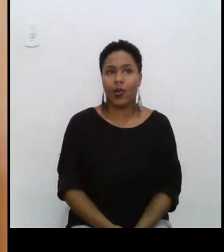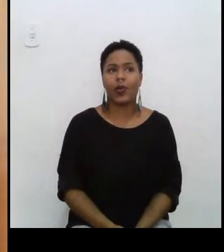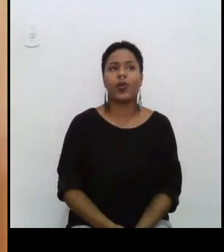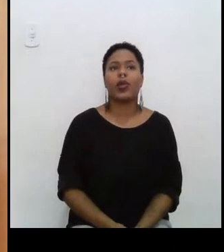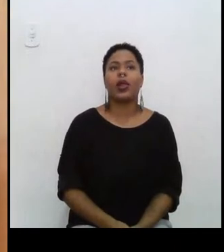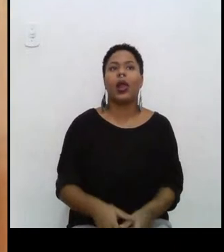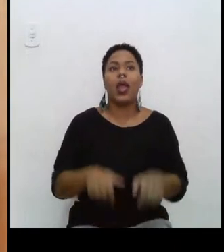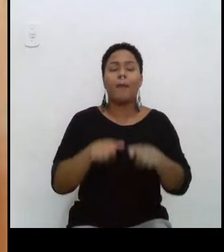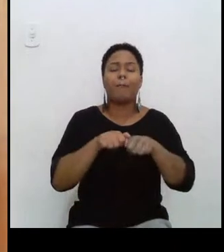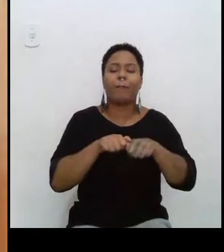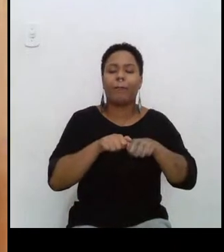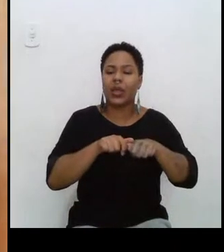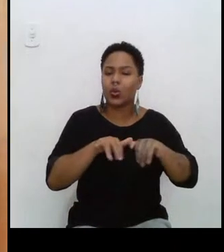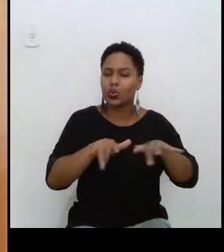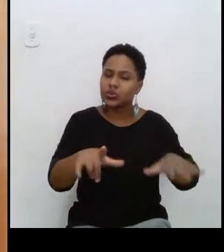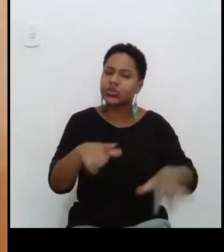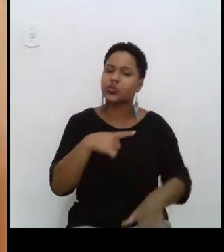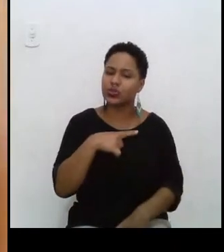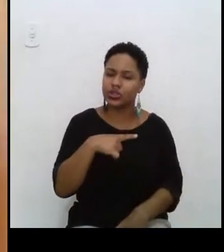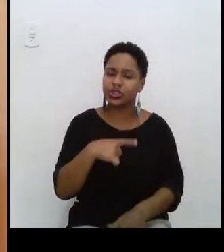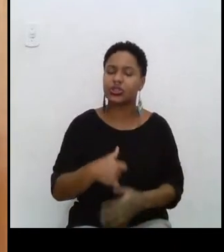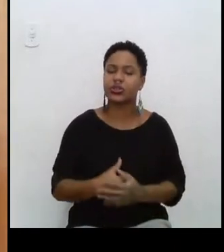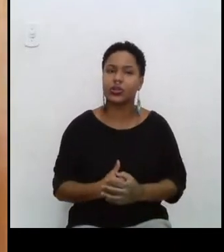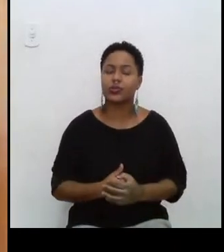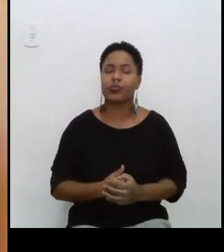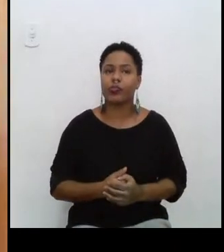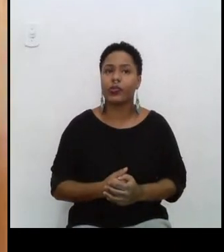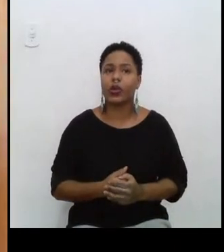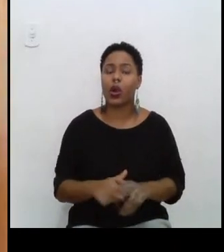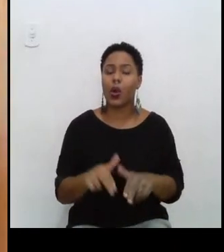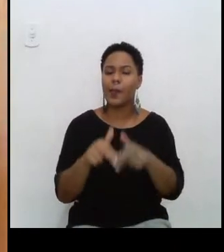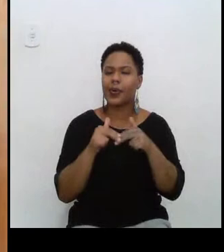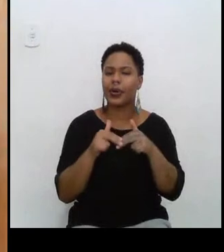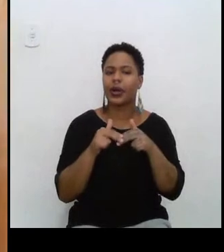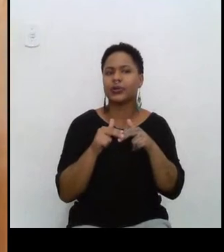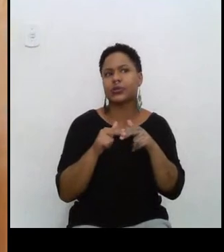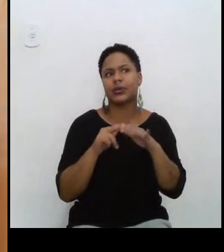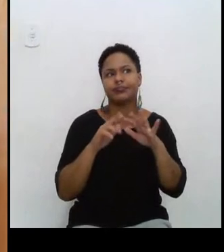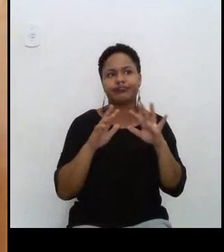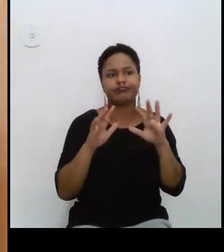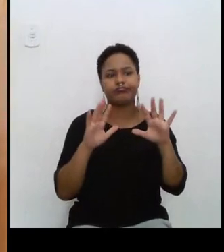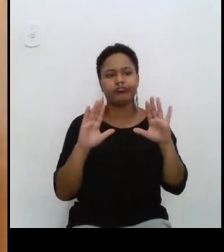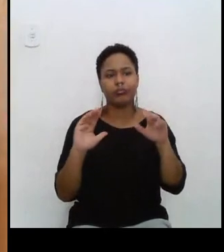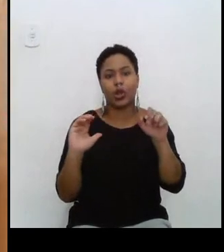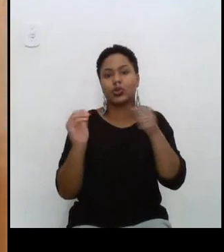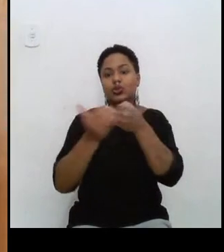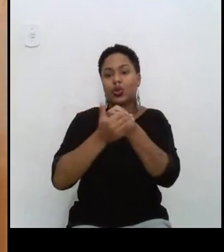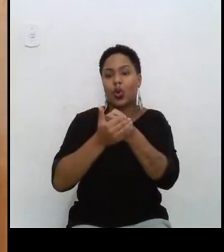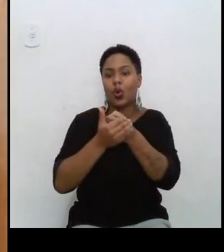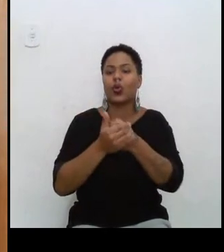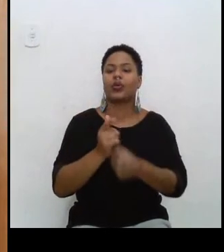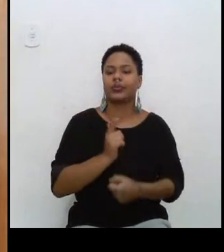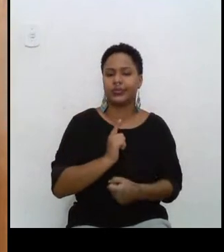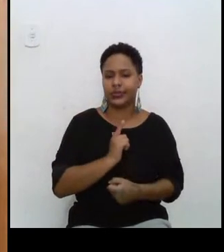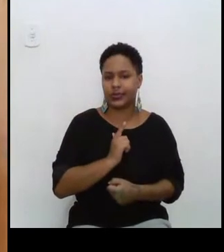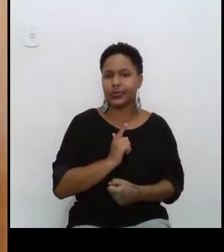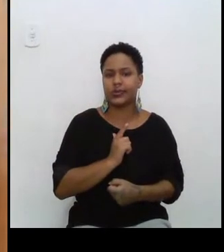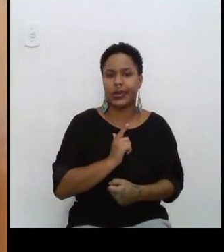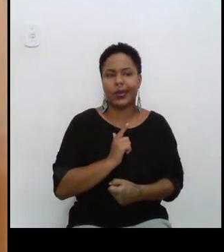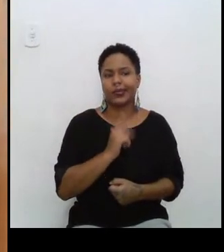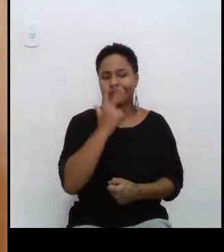a Persona aqui desse eram necessários município Não é dessa vez ele